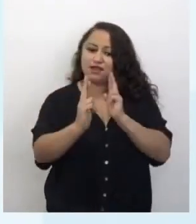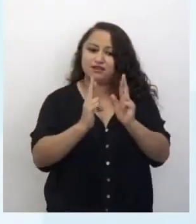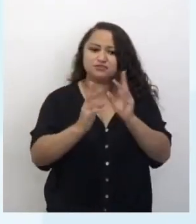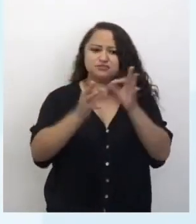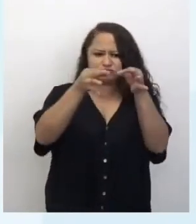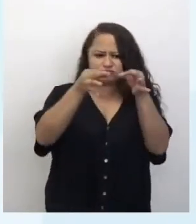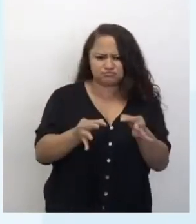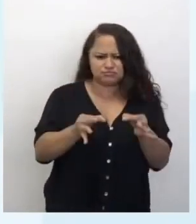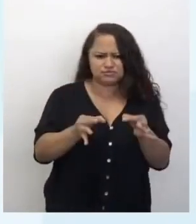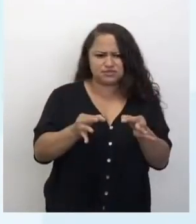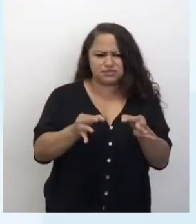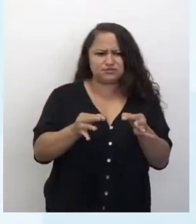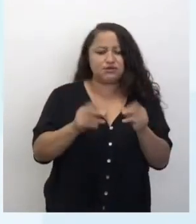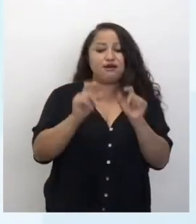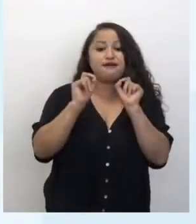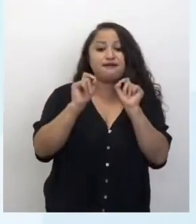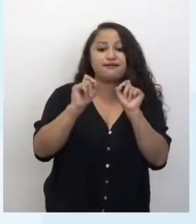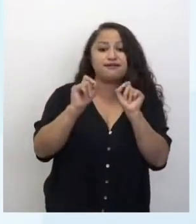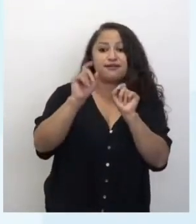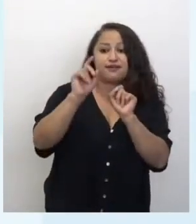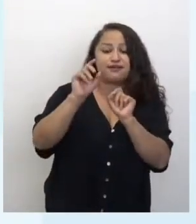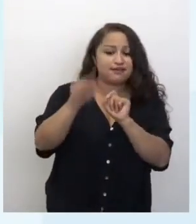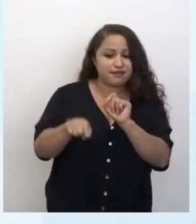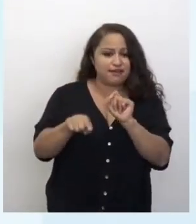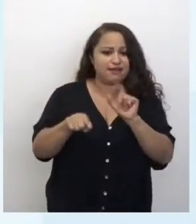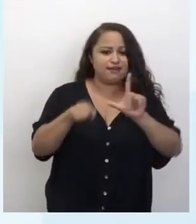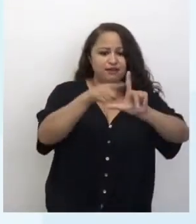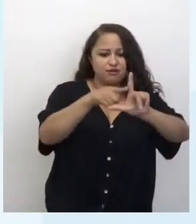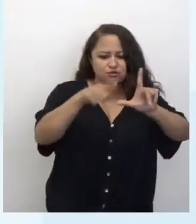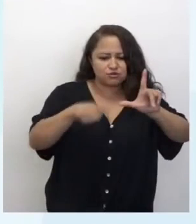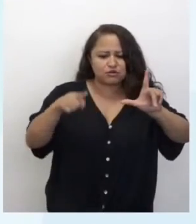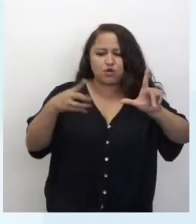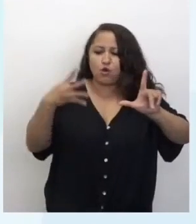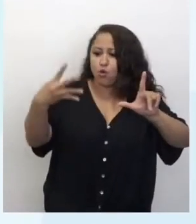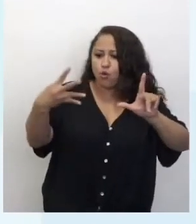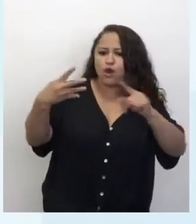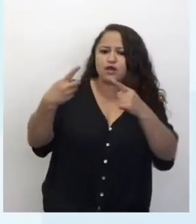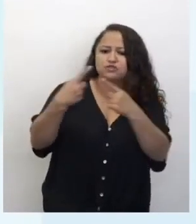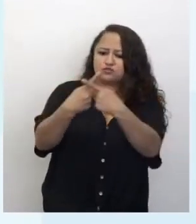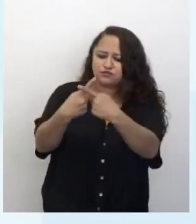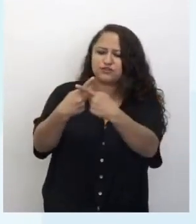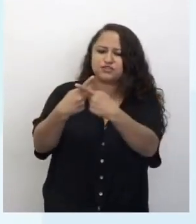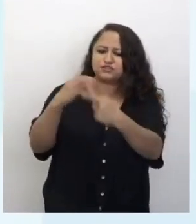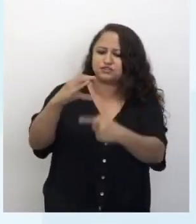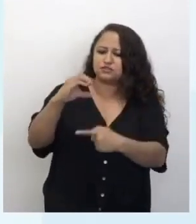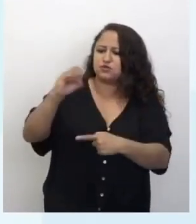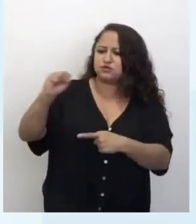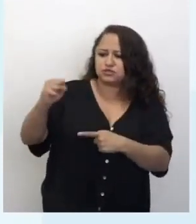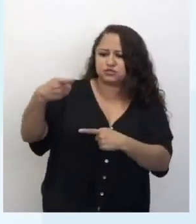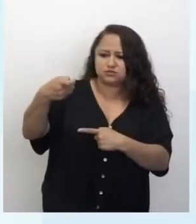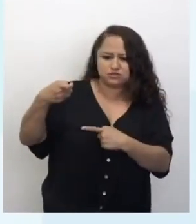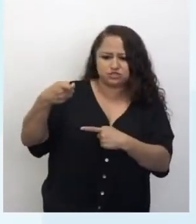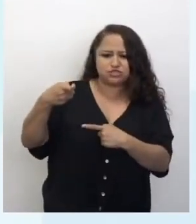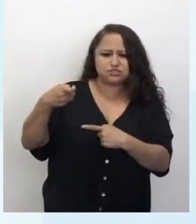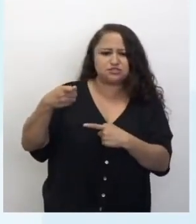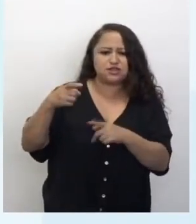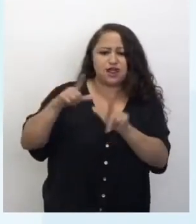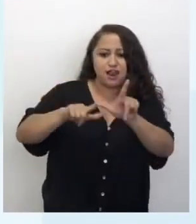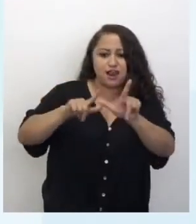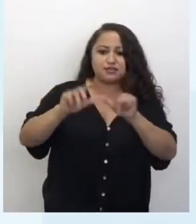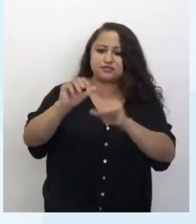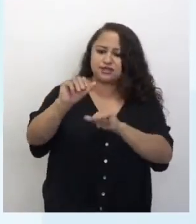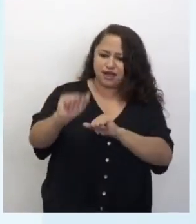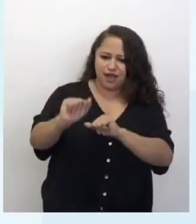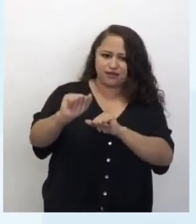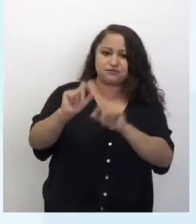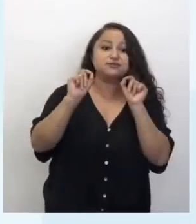corretamente. Quem é o gráfico que é 4 vezes cosseno de x? Você coloca a letra A. Quem é o gráfico que